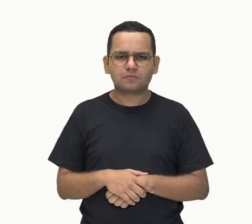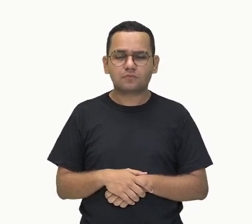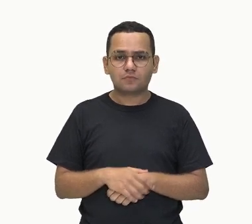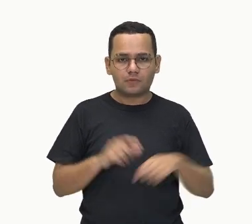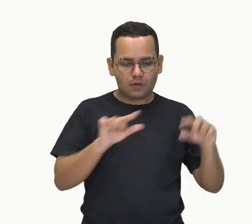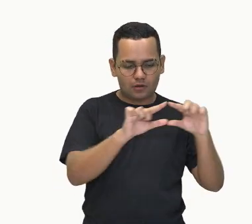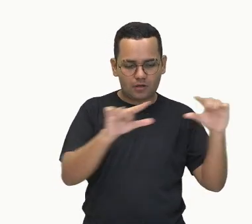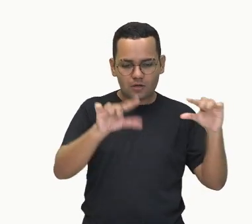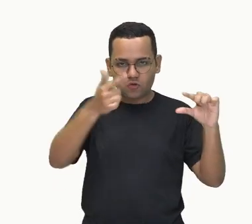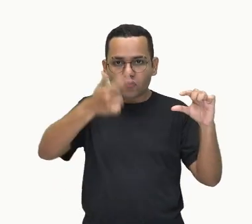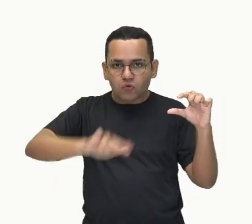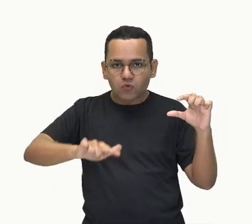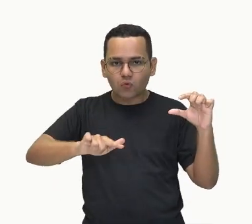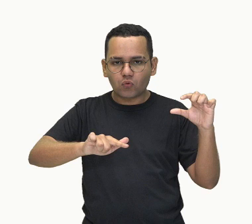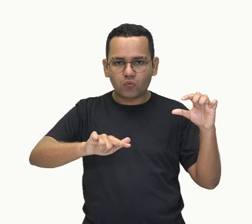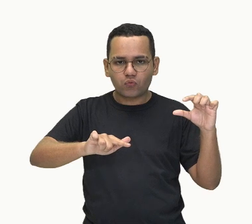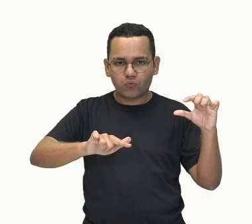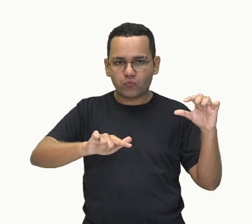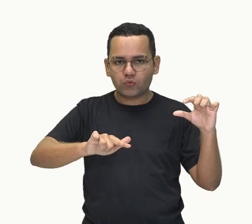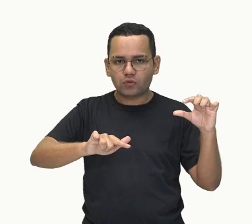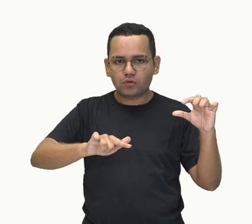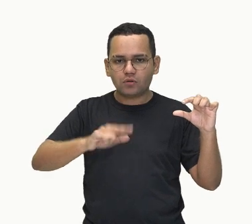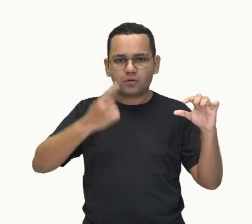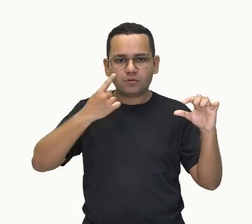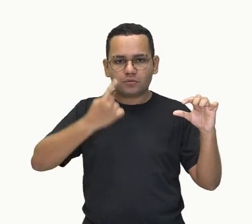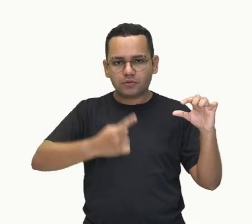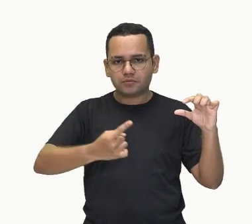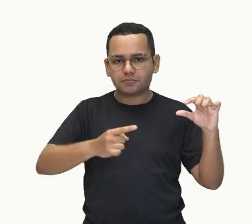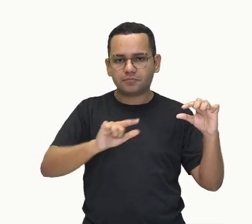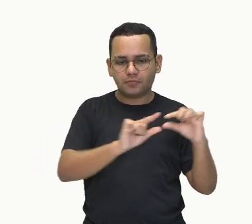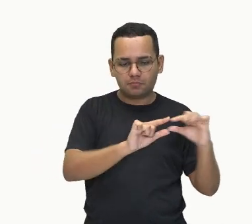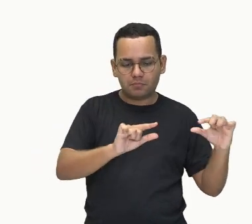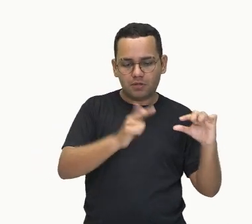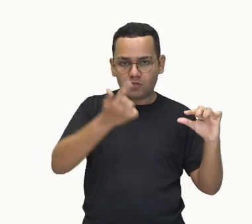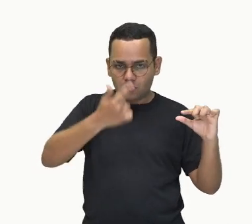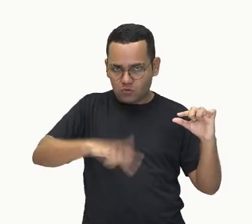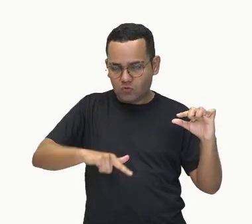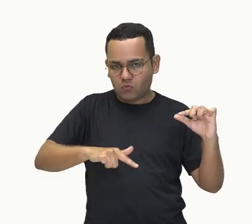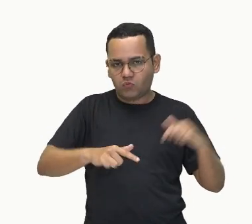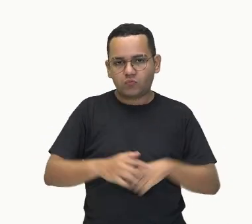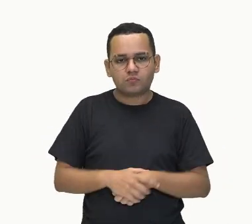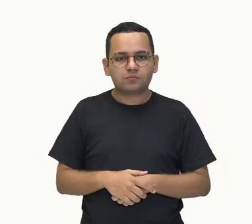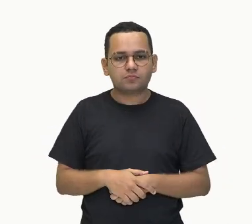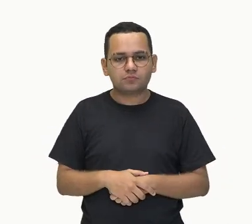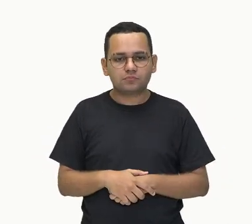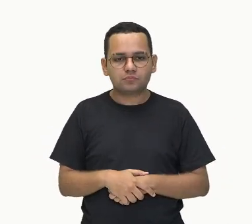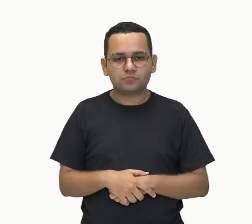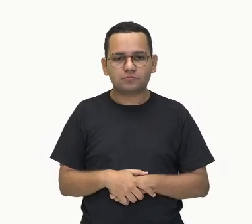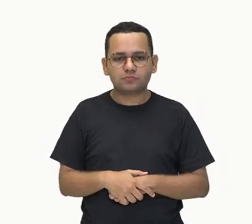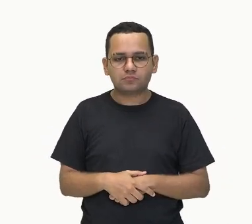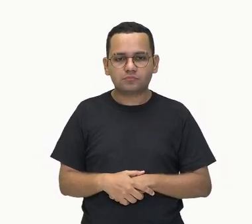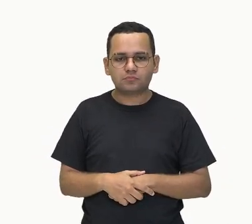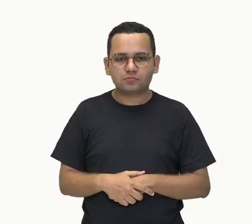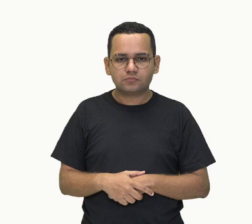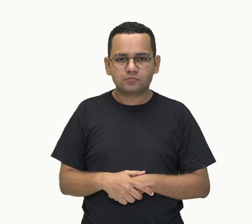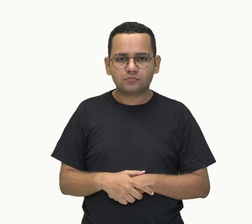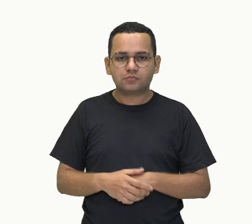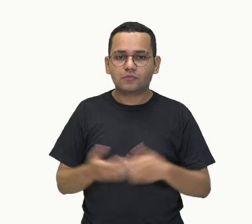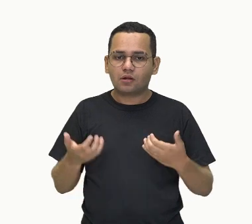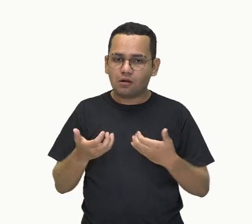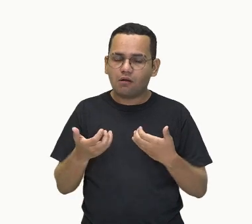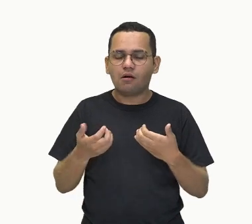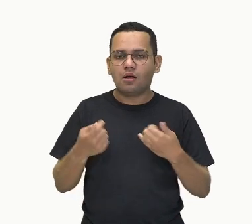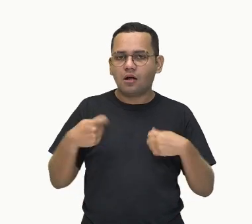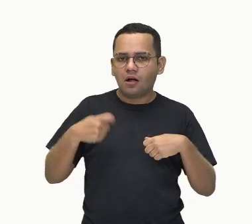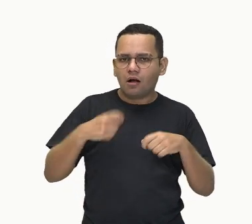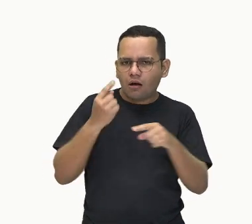primeira e a segunda coluna e calcular o determinante, tá